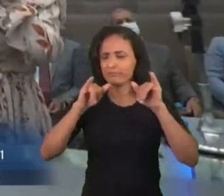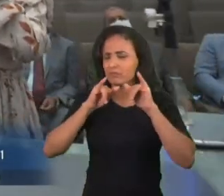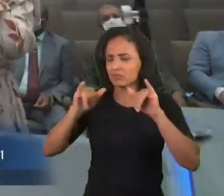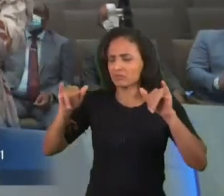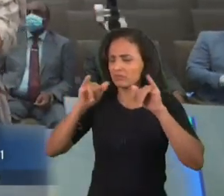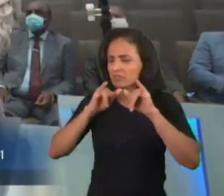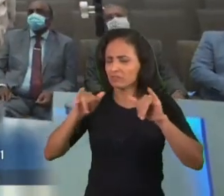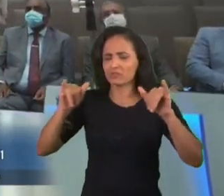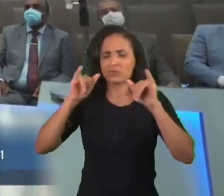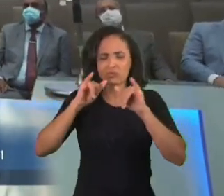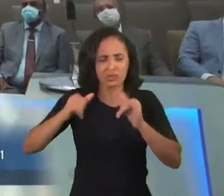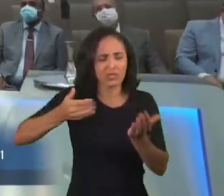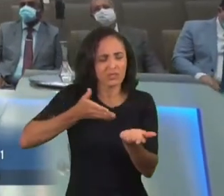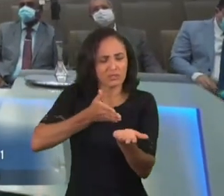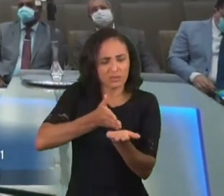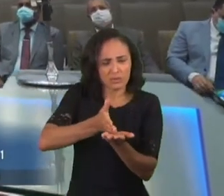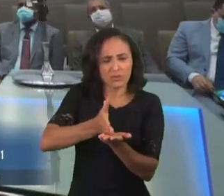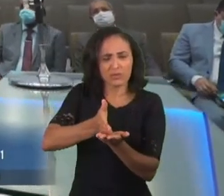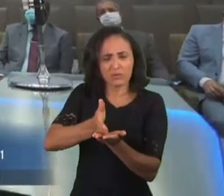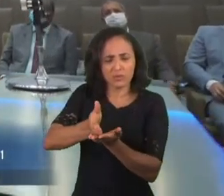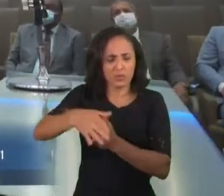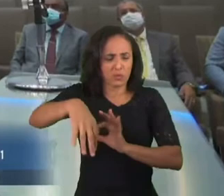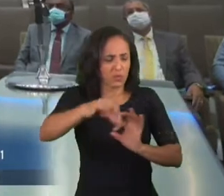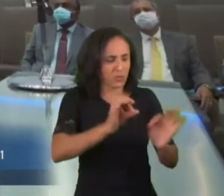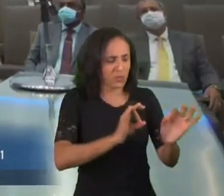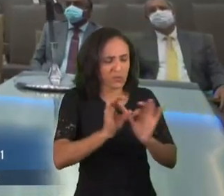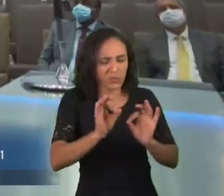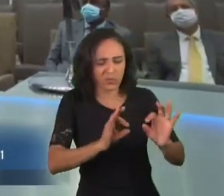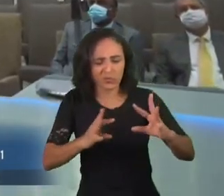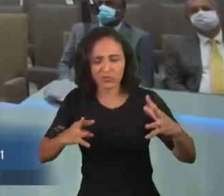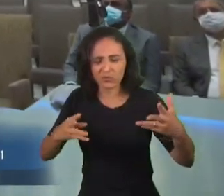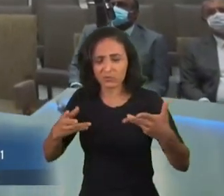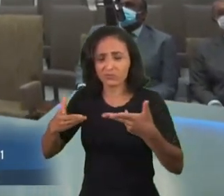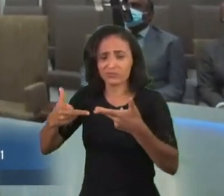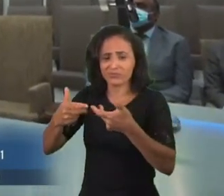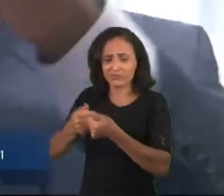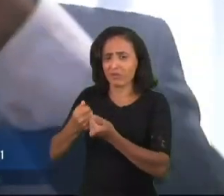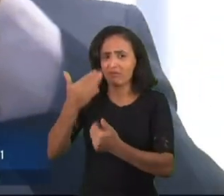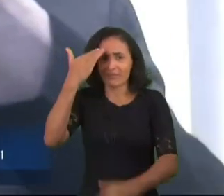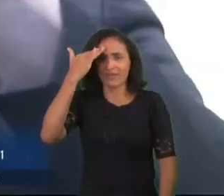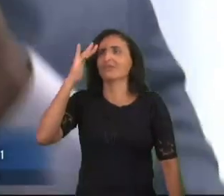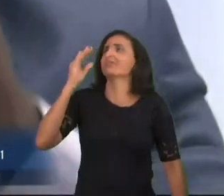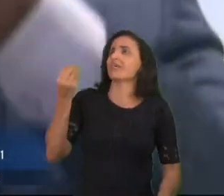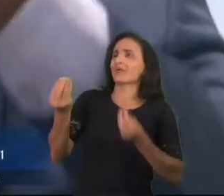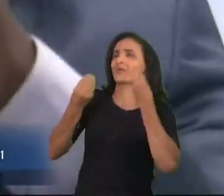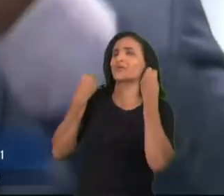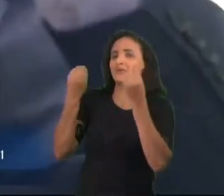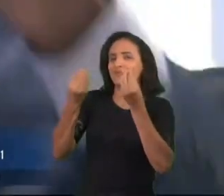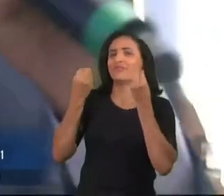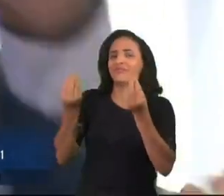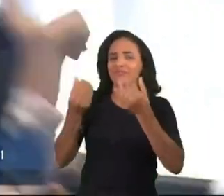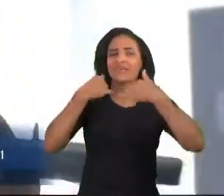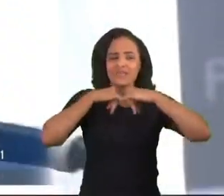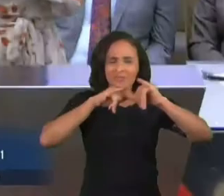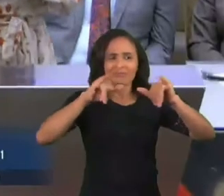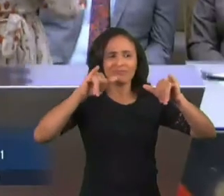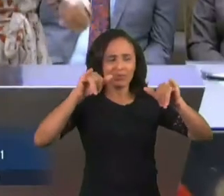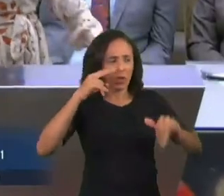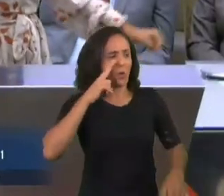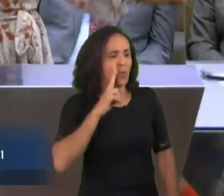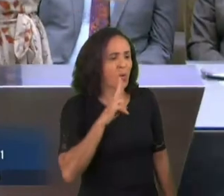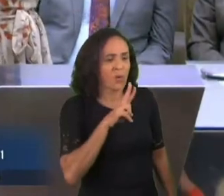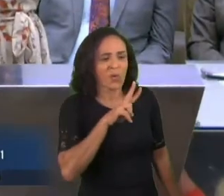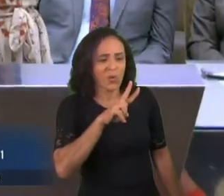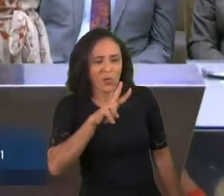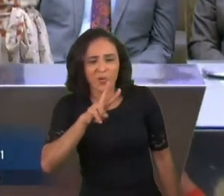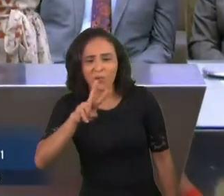quebrem os cântaros, corram pra cima. Eu não sei dizer, mas sei que já estou vendo